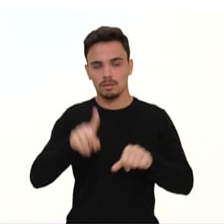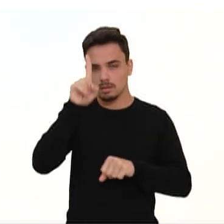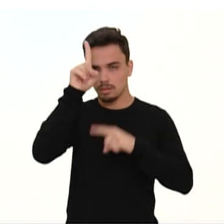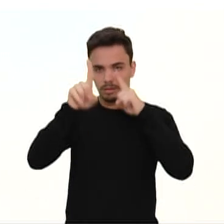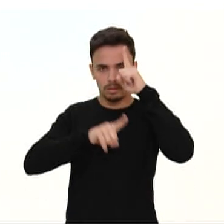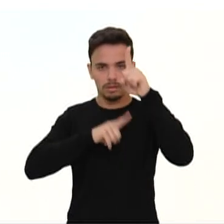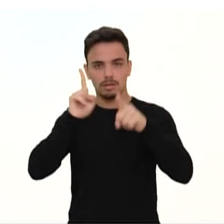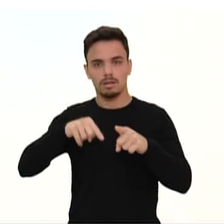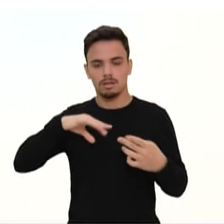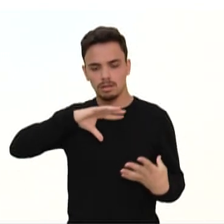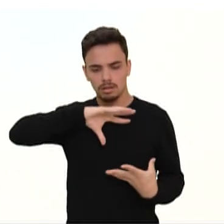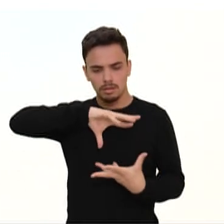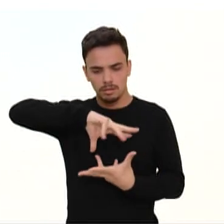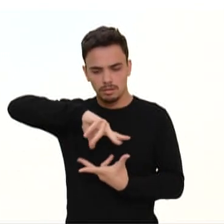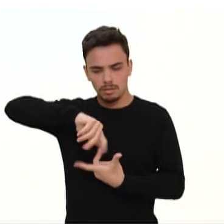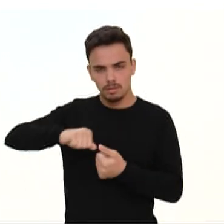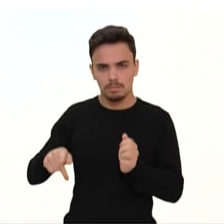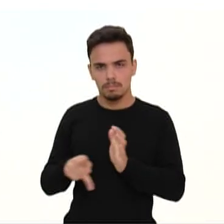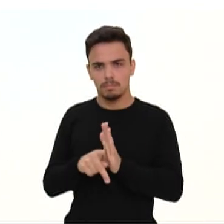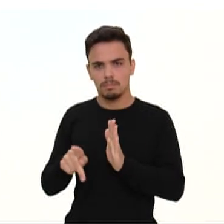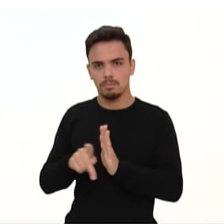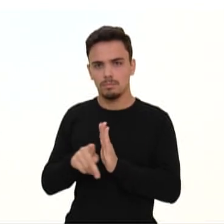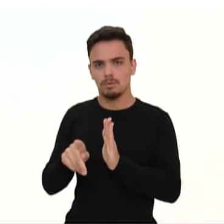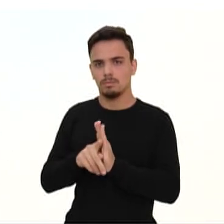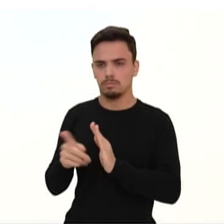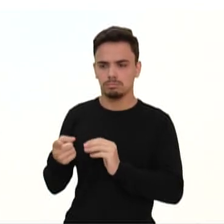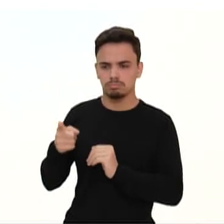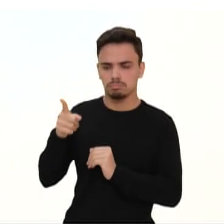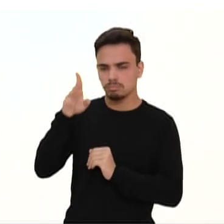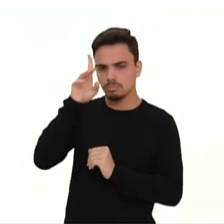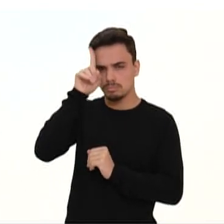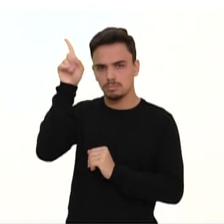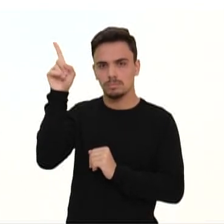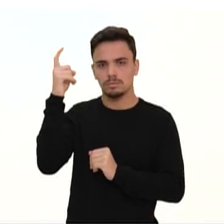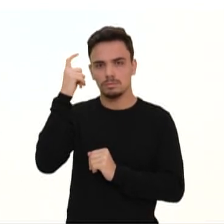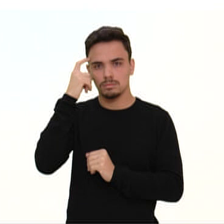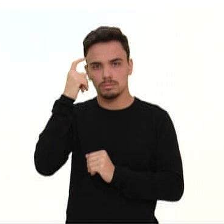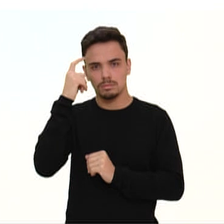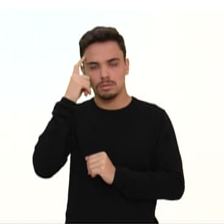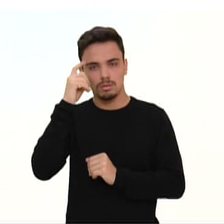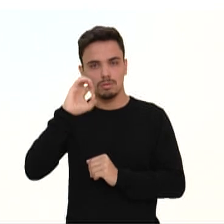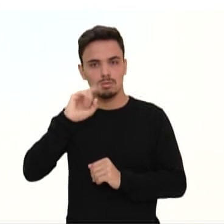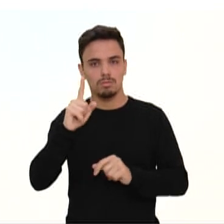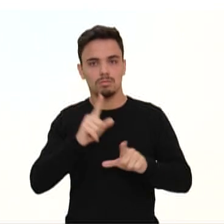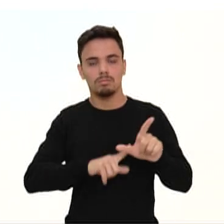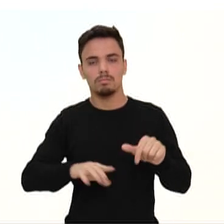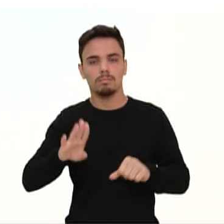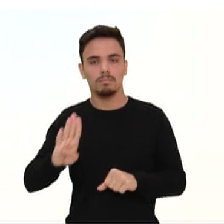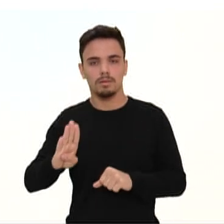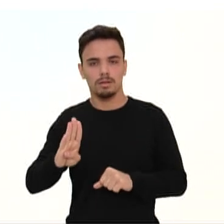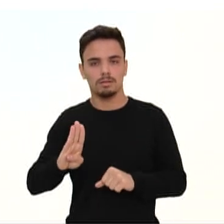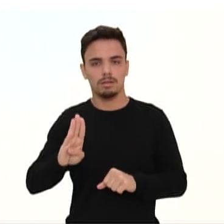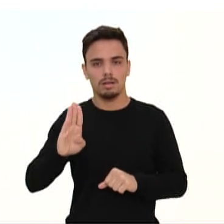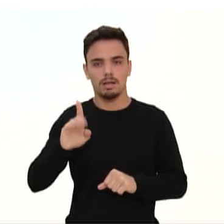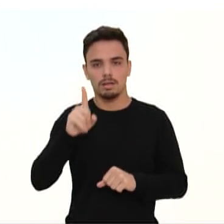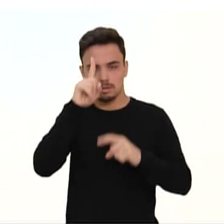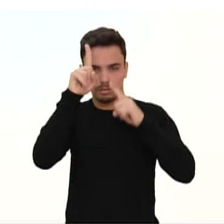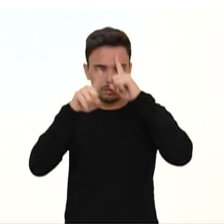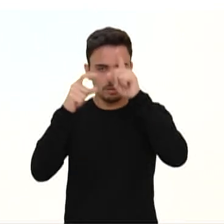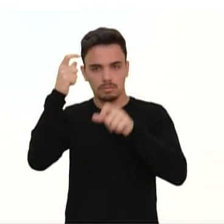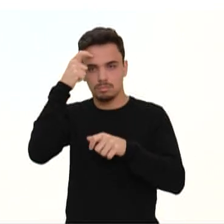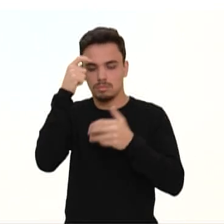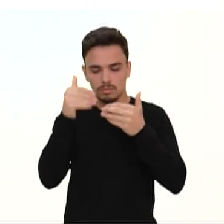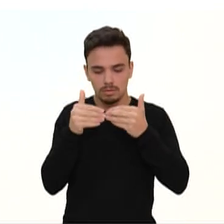mundo é fenômeno de um princípio racional, ou alternativa B, a ideia de que a consciência surge a